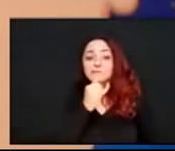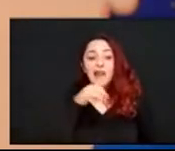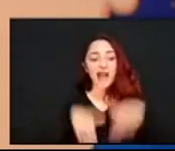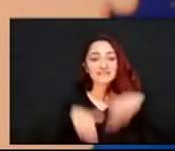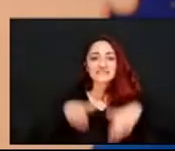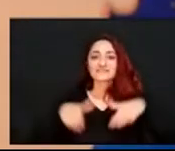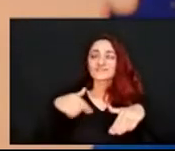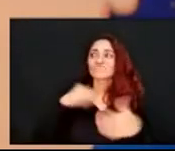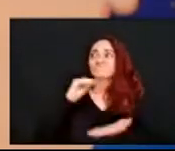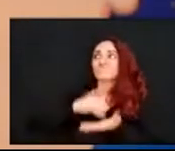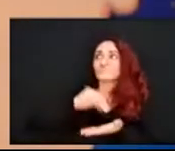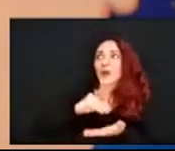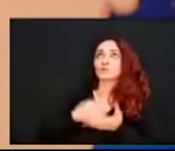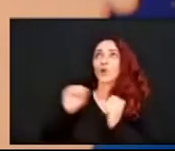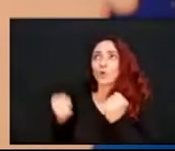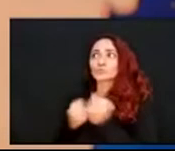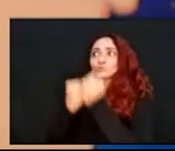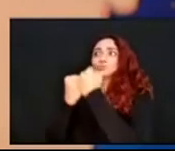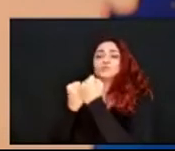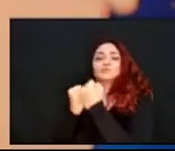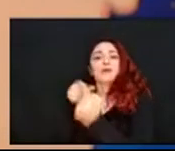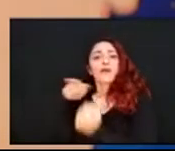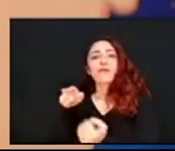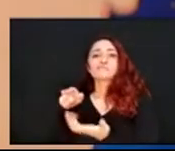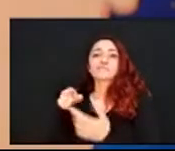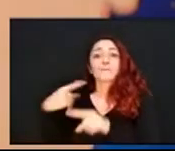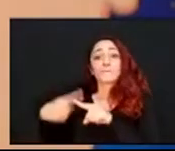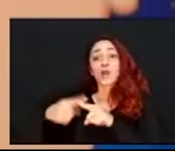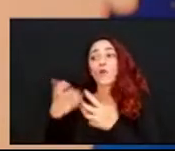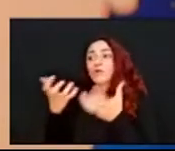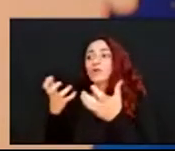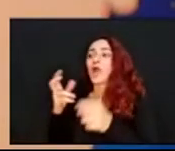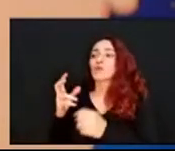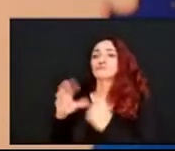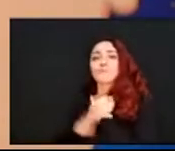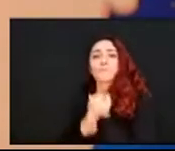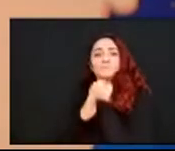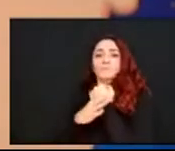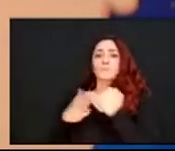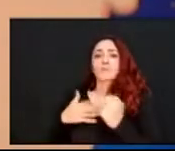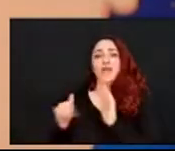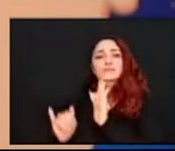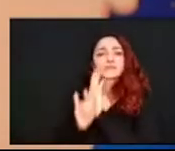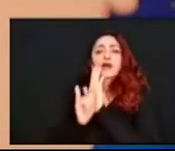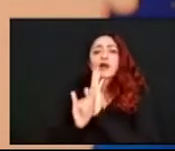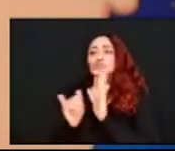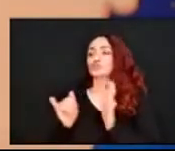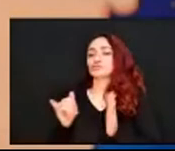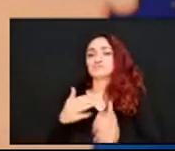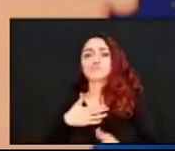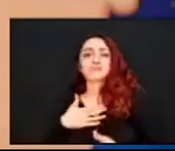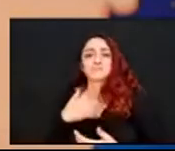contribuir para esse negócio não é para proteger uma identidade para proteger a minha personalidade então eu vejo que